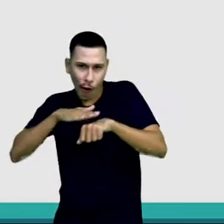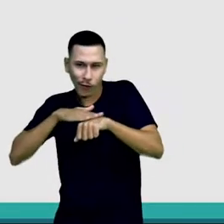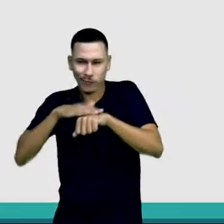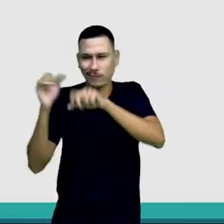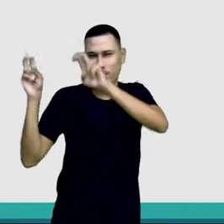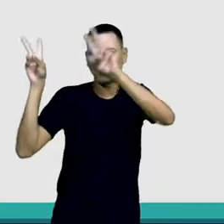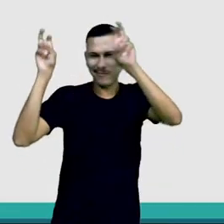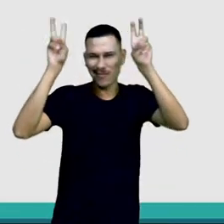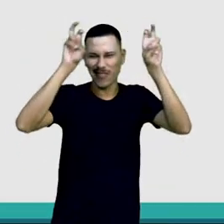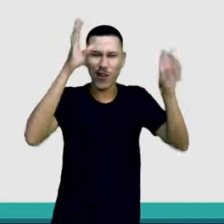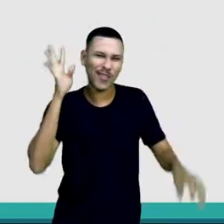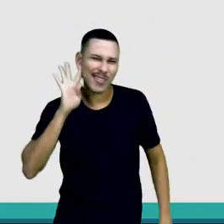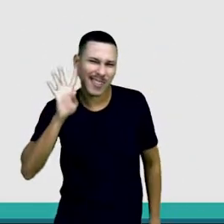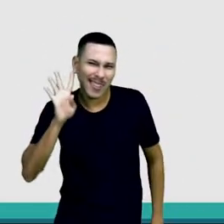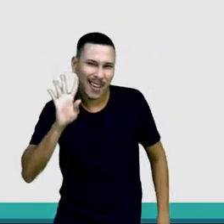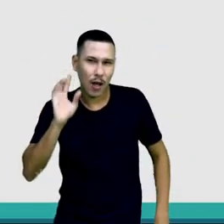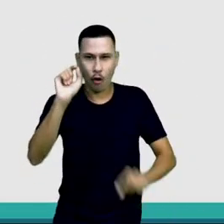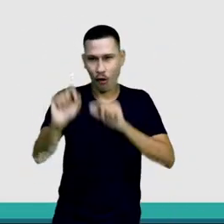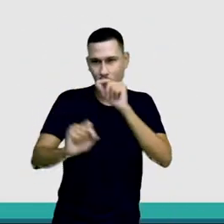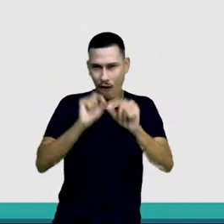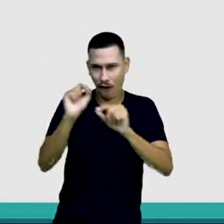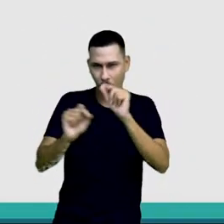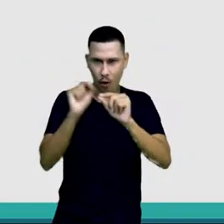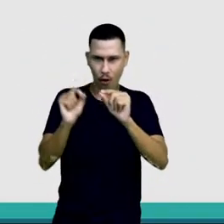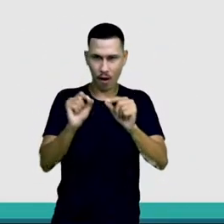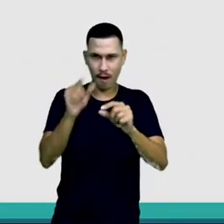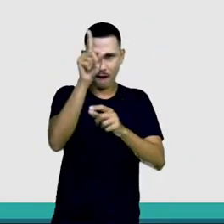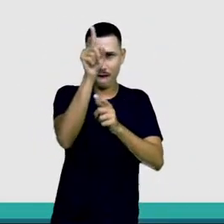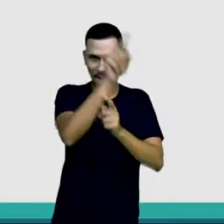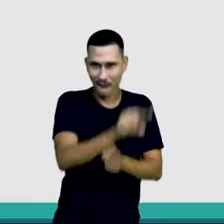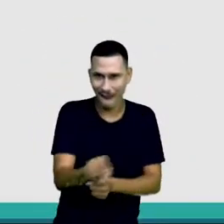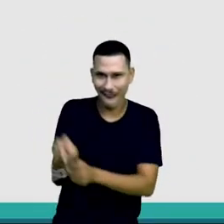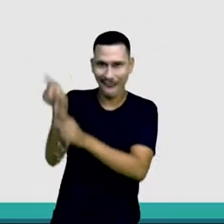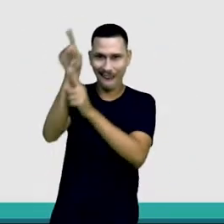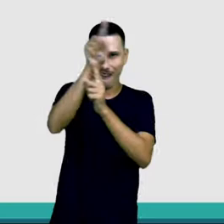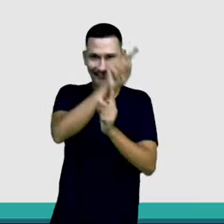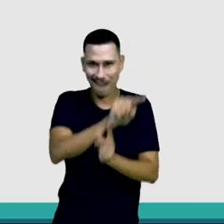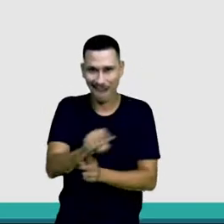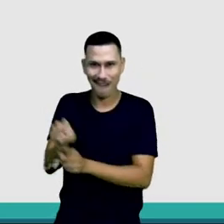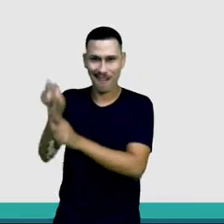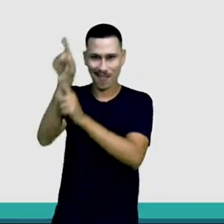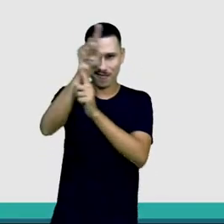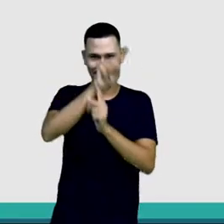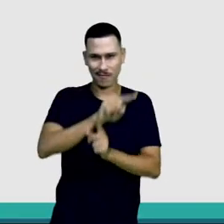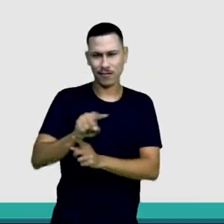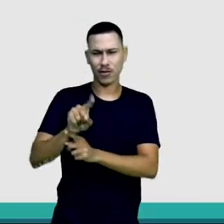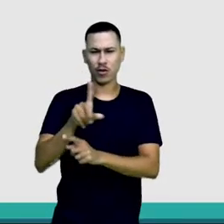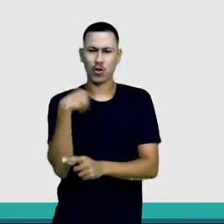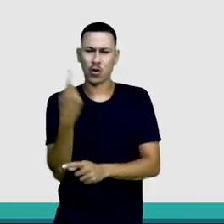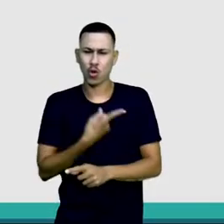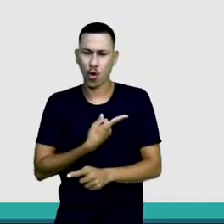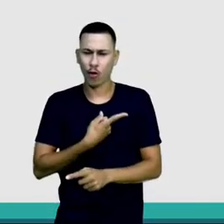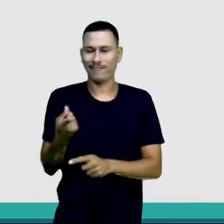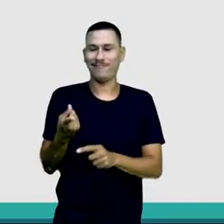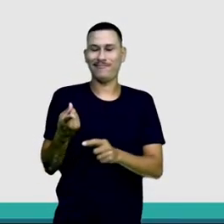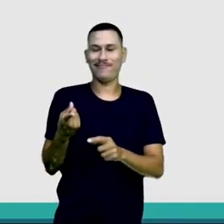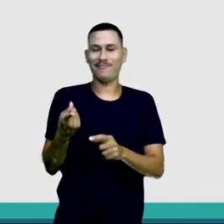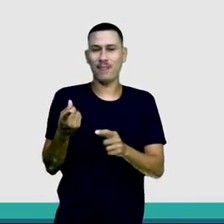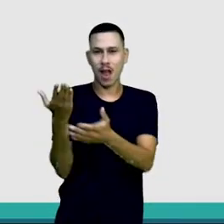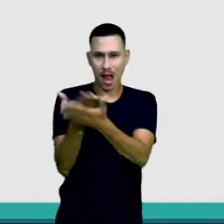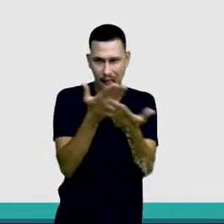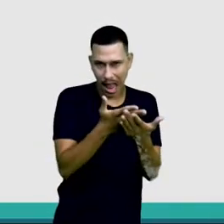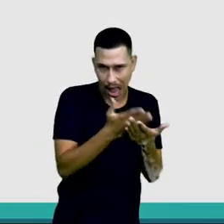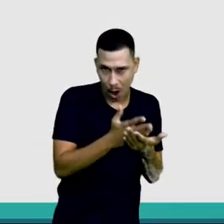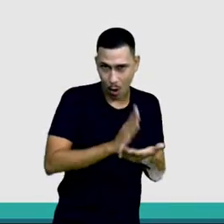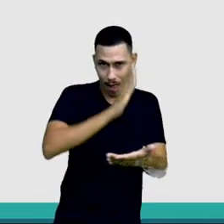assunto hiper legal, que são as circunferências. Pois é, e começar porque a gente vai dividir esse encontro em dois,